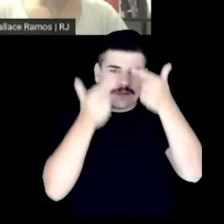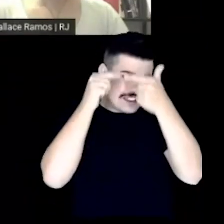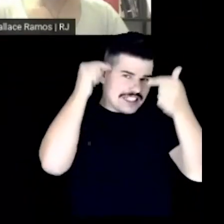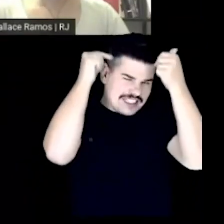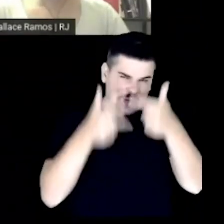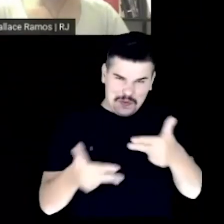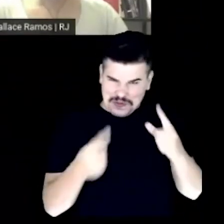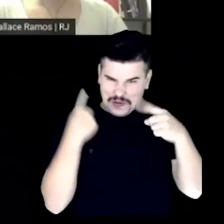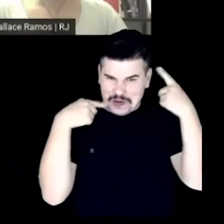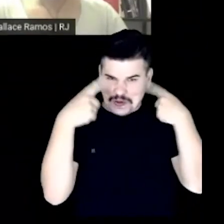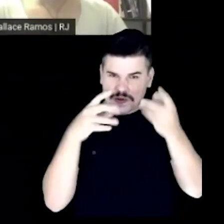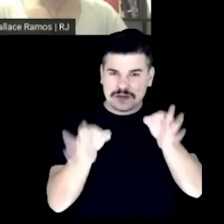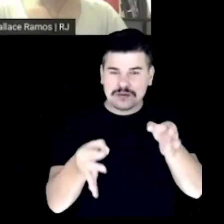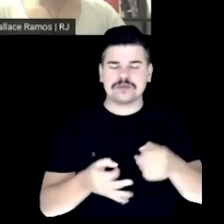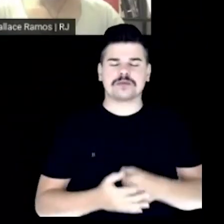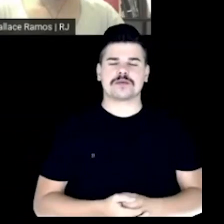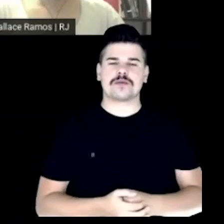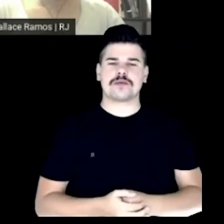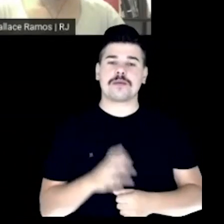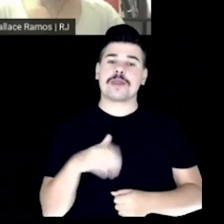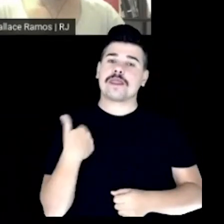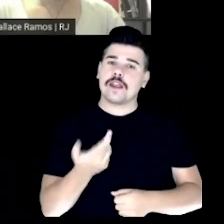louco. Então,